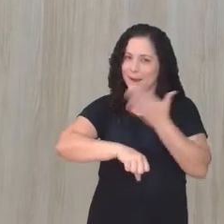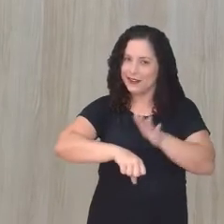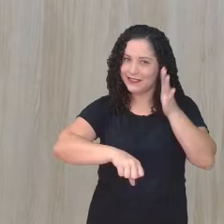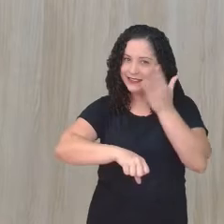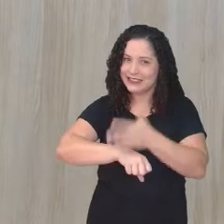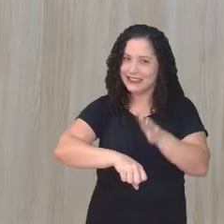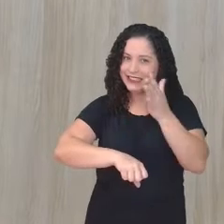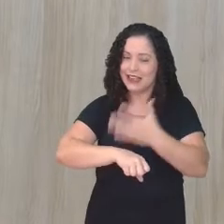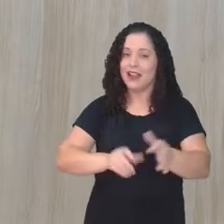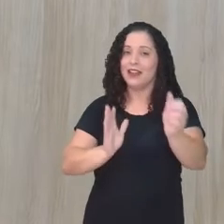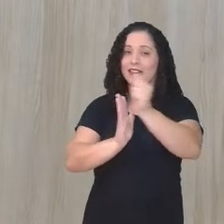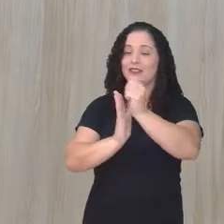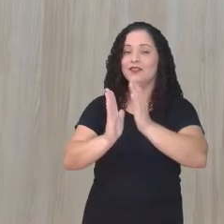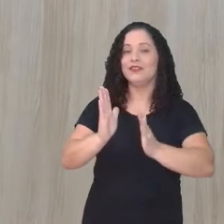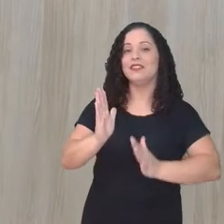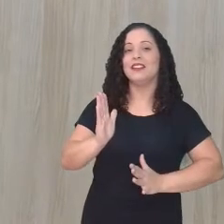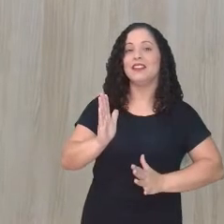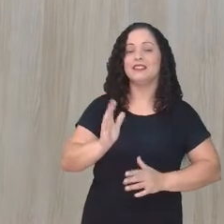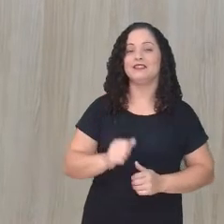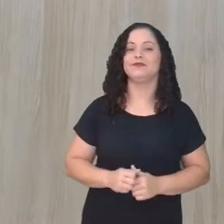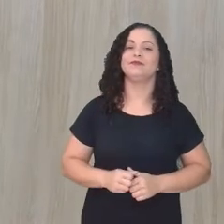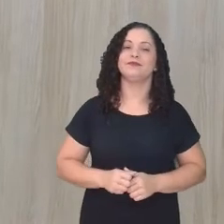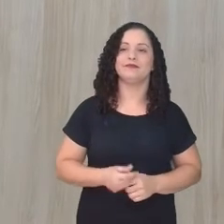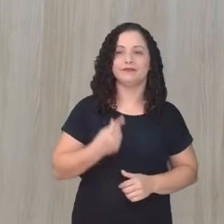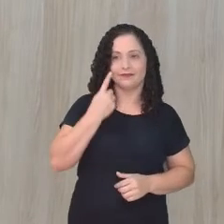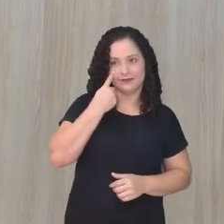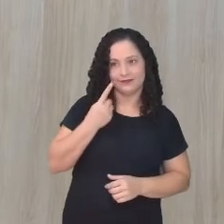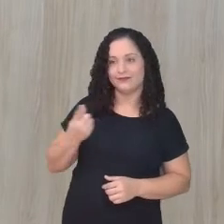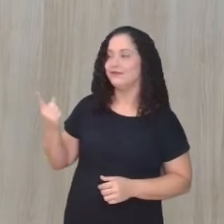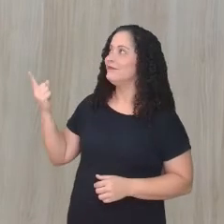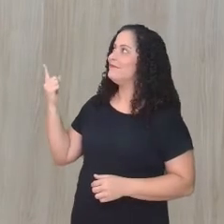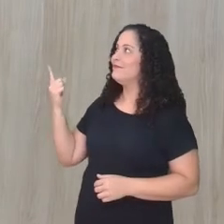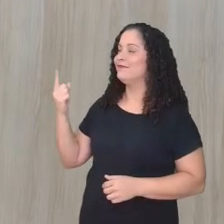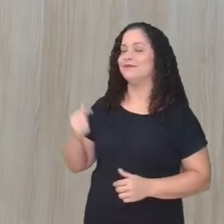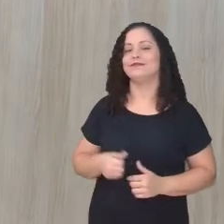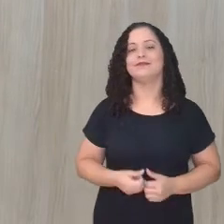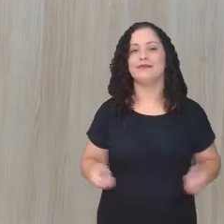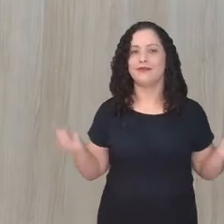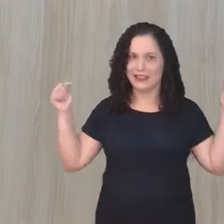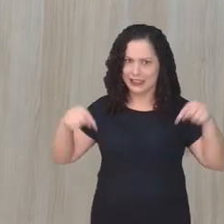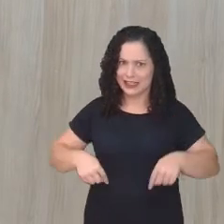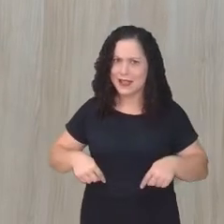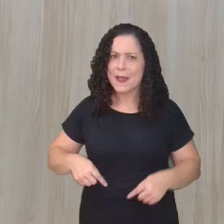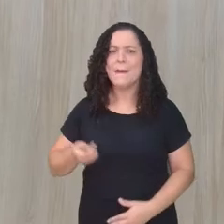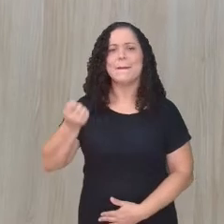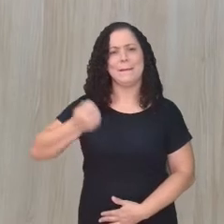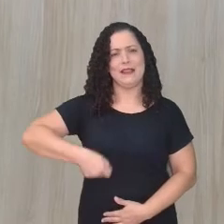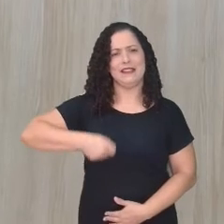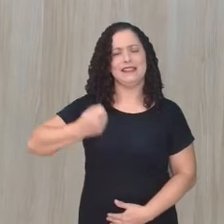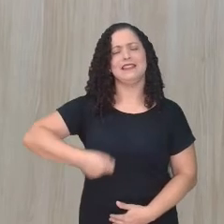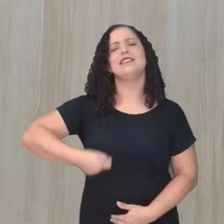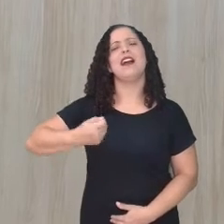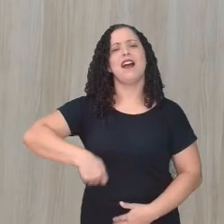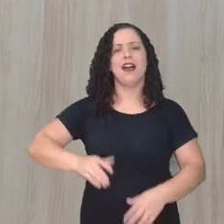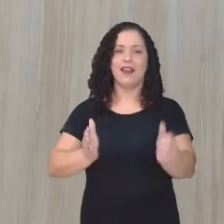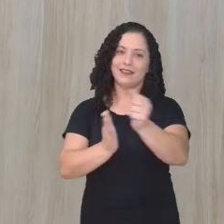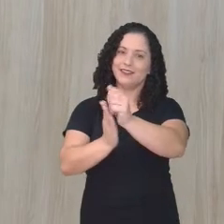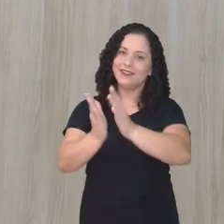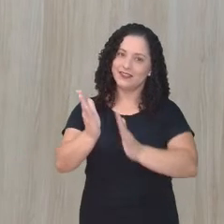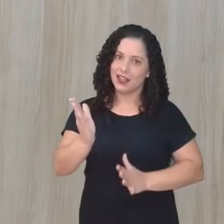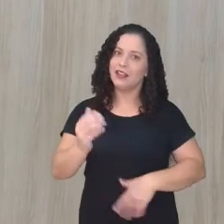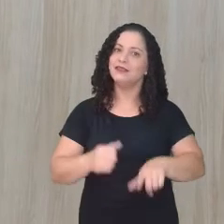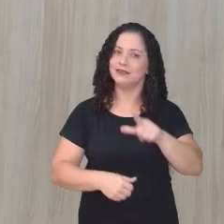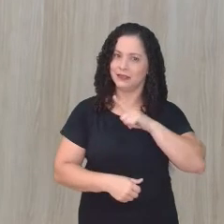praticar, não é? A atividade aí. Então, não posso vir aqui sem deixar uma atividade para vocês.